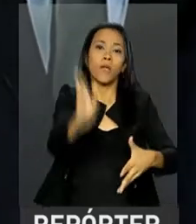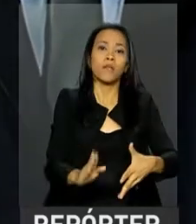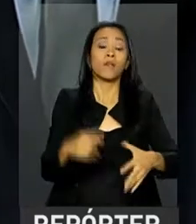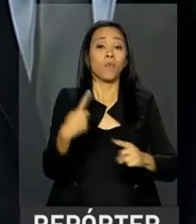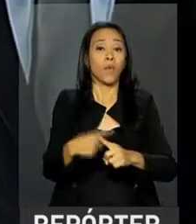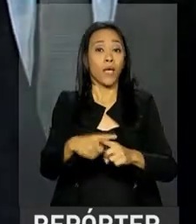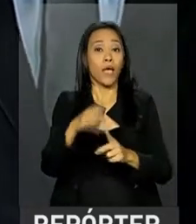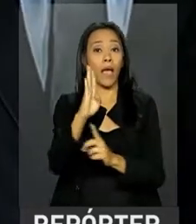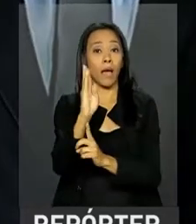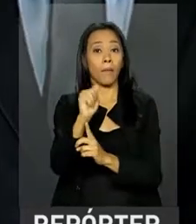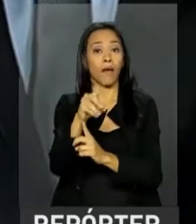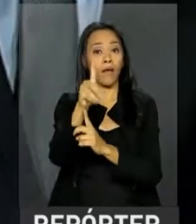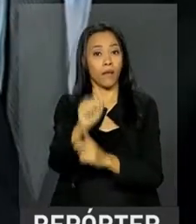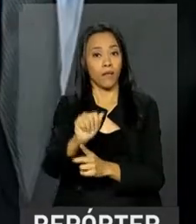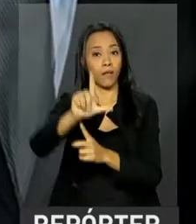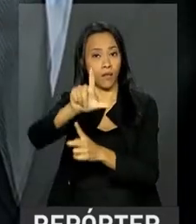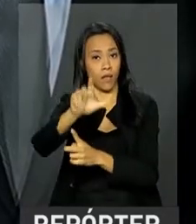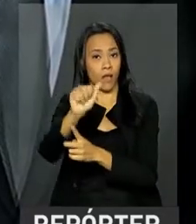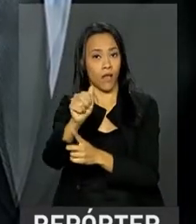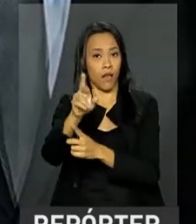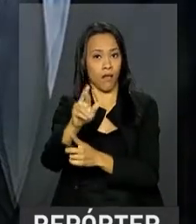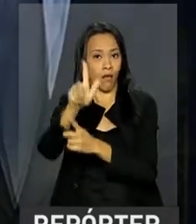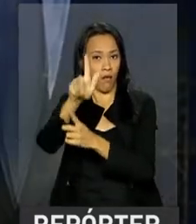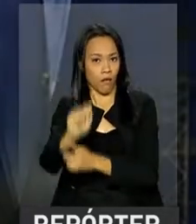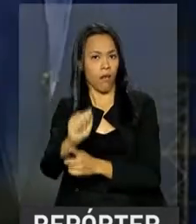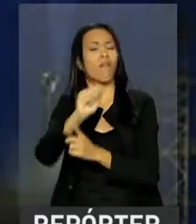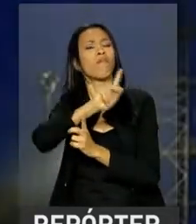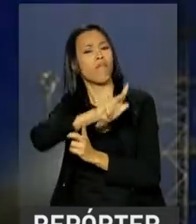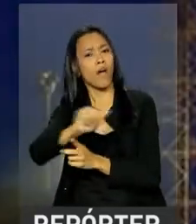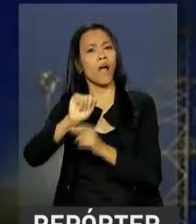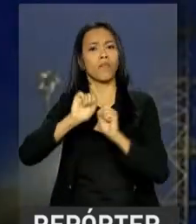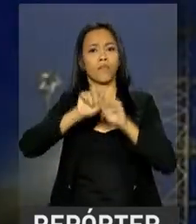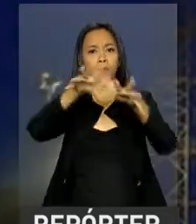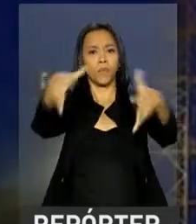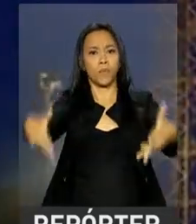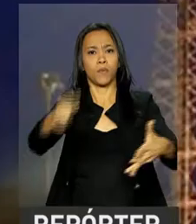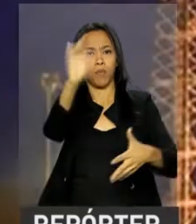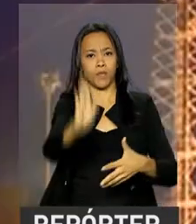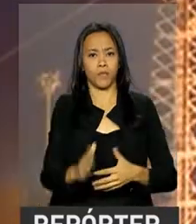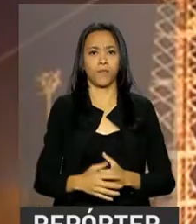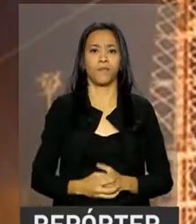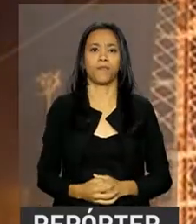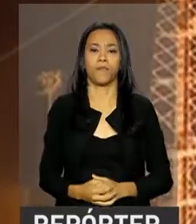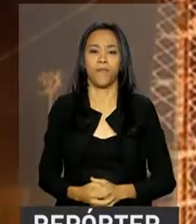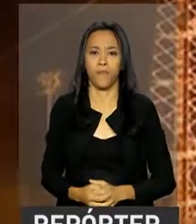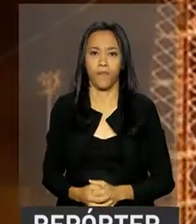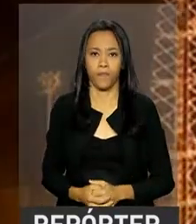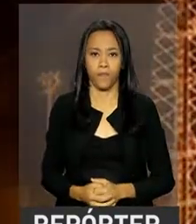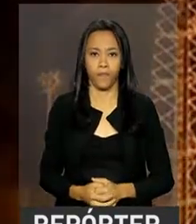larga vai atingir todos os recantos do nosso país.